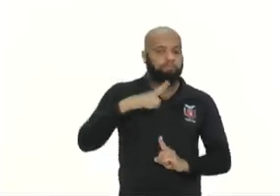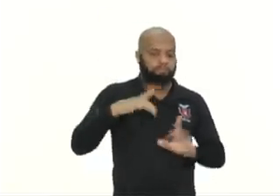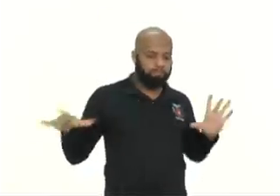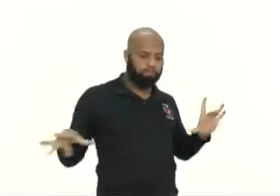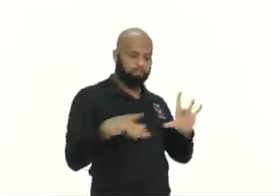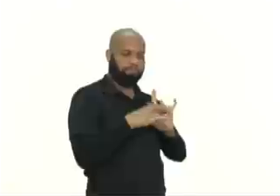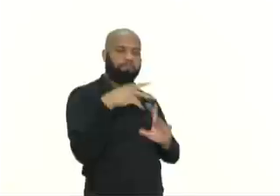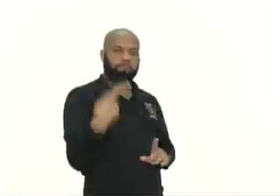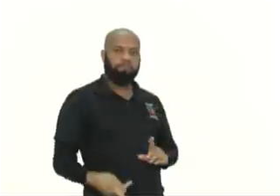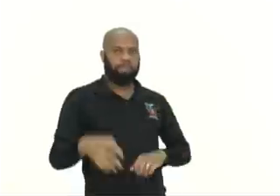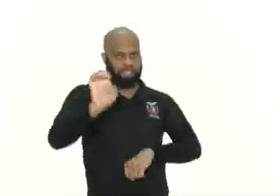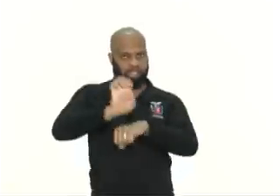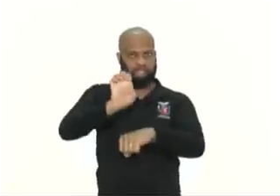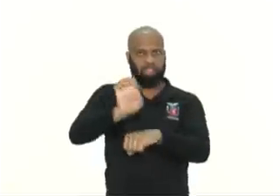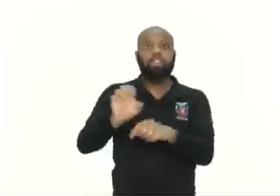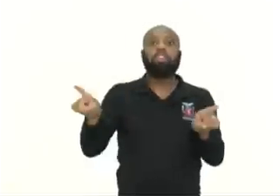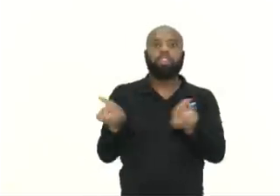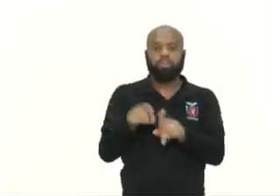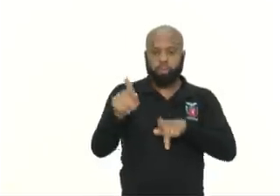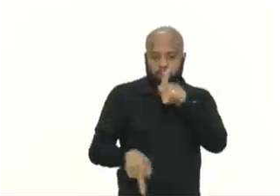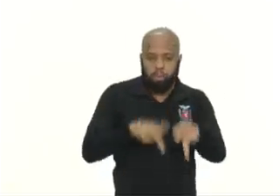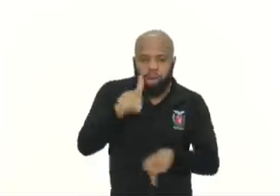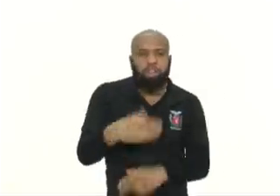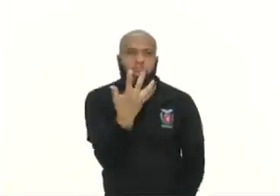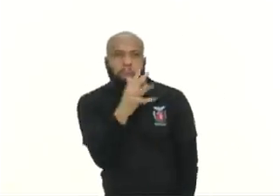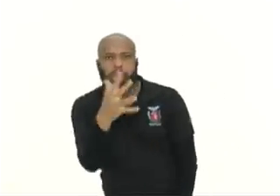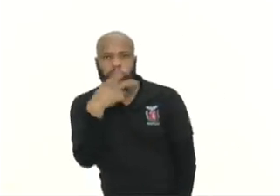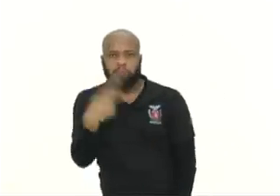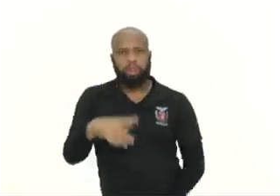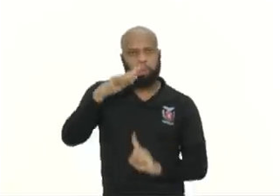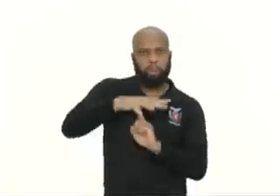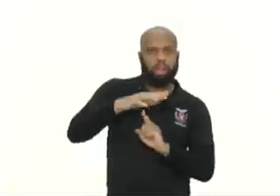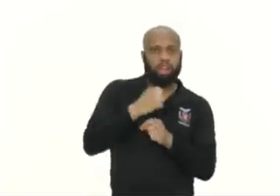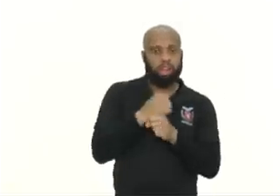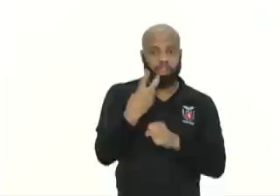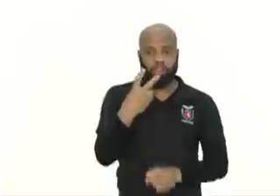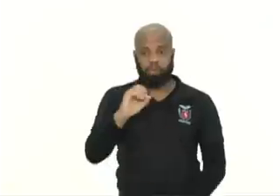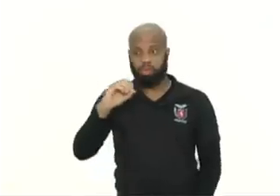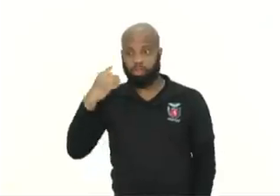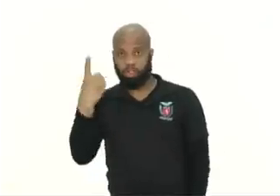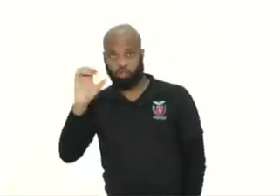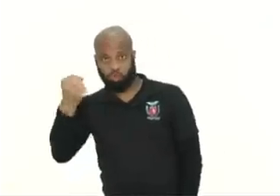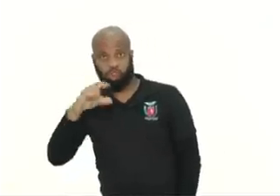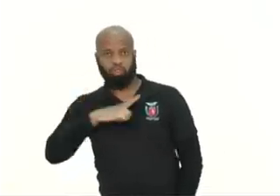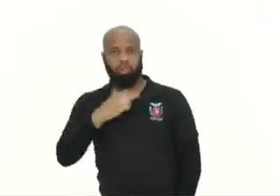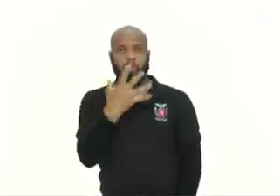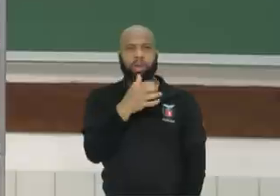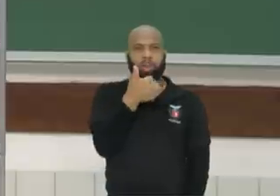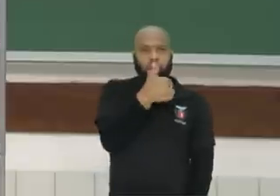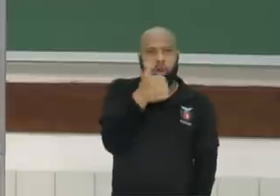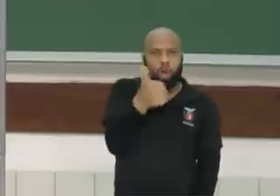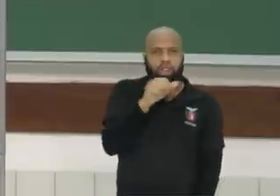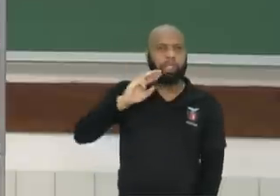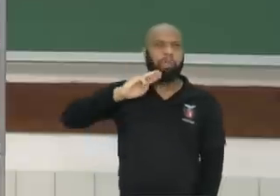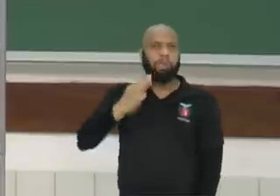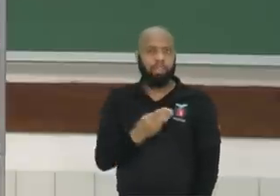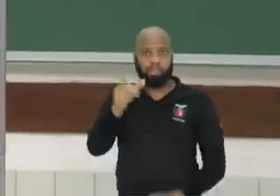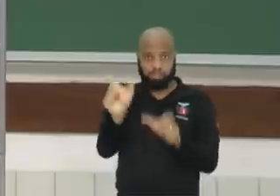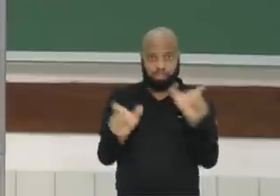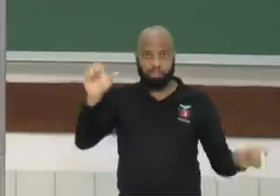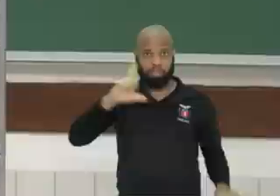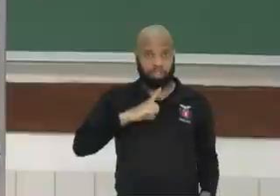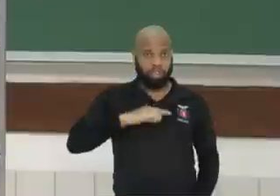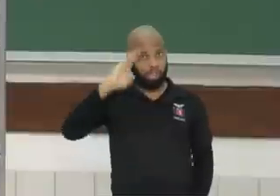o nosso estado, e a população estimada do Paraná no ano de 2018, em torno de 11 milhões de pessoas, né? As